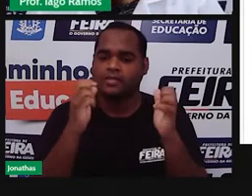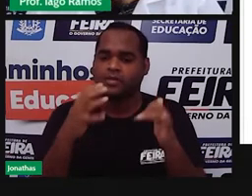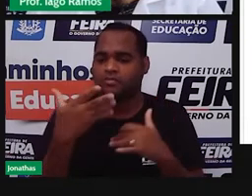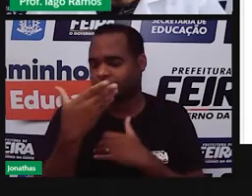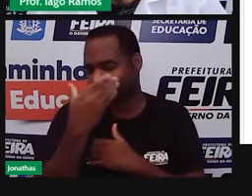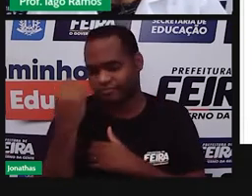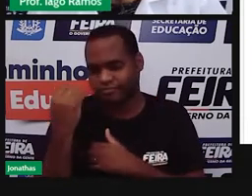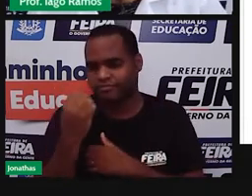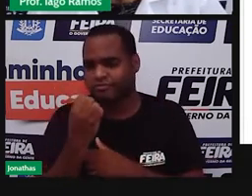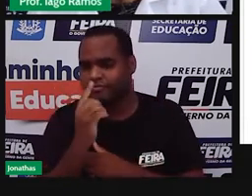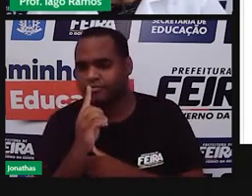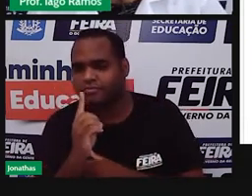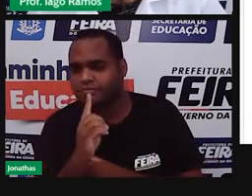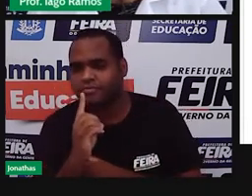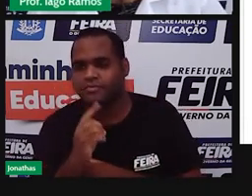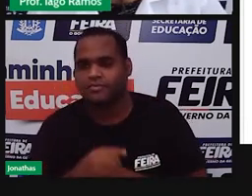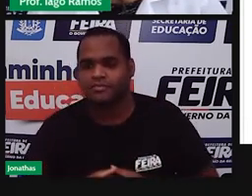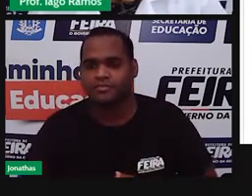esquecer.